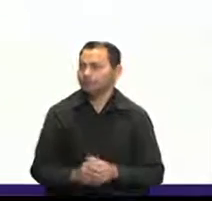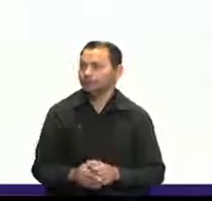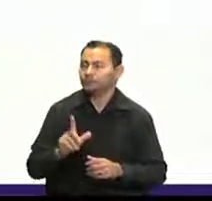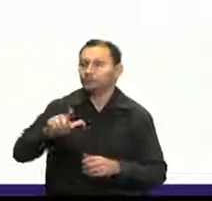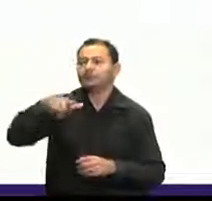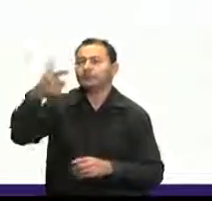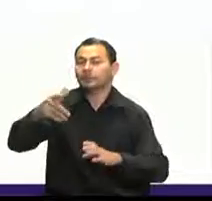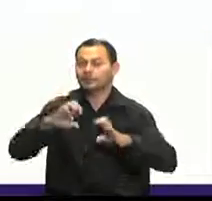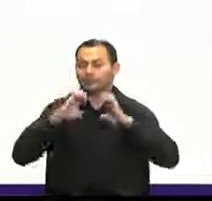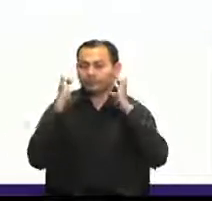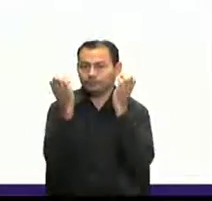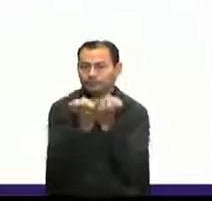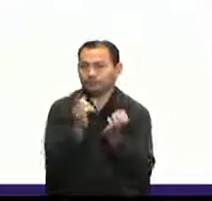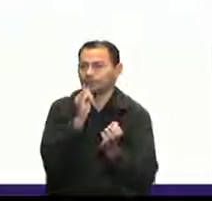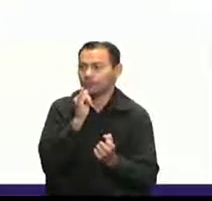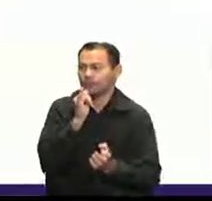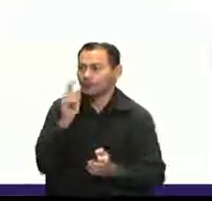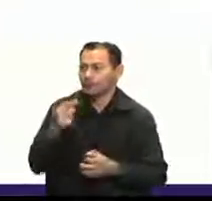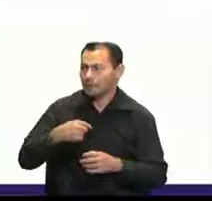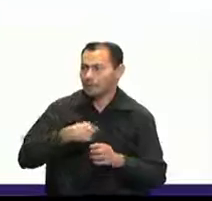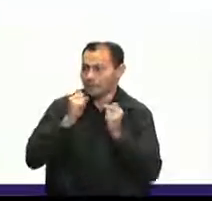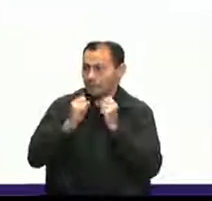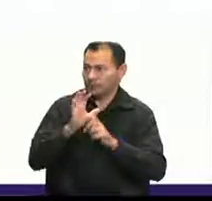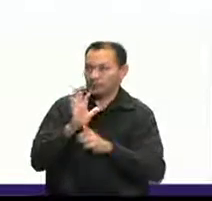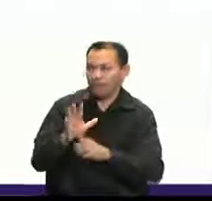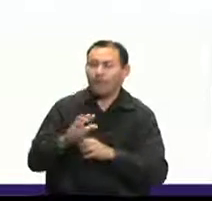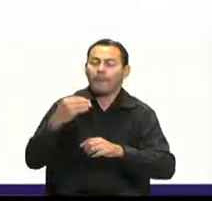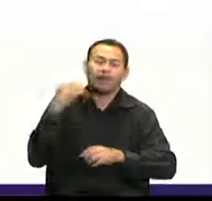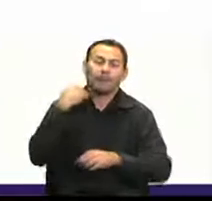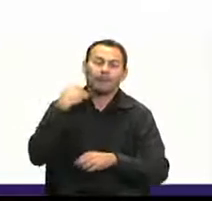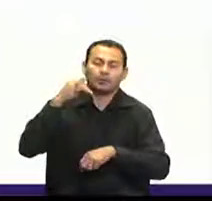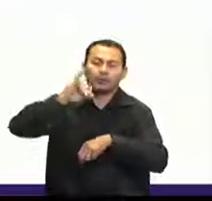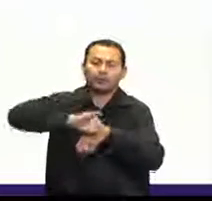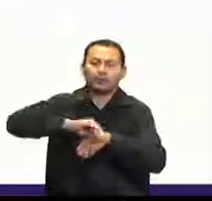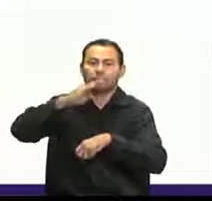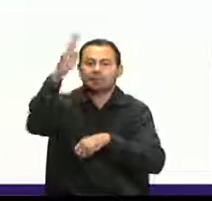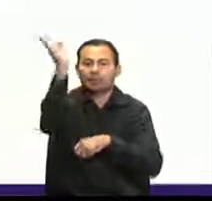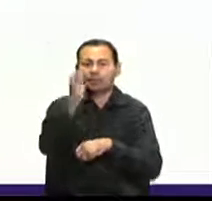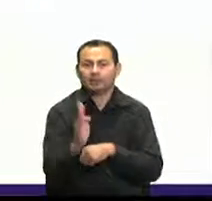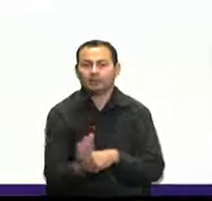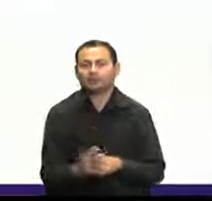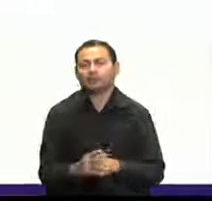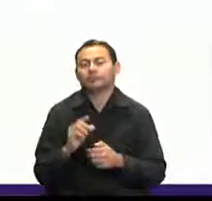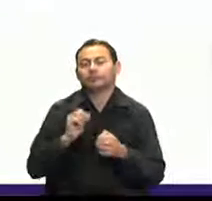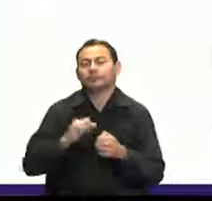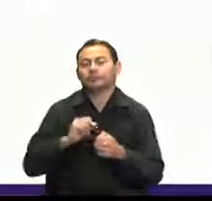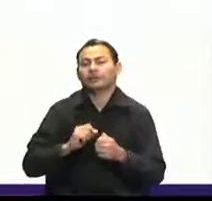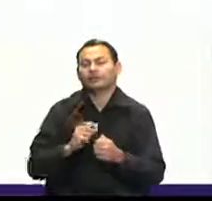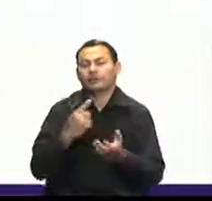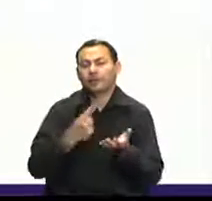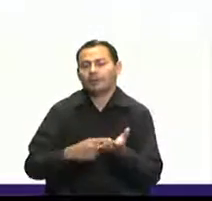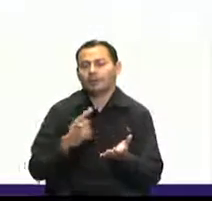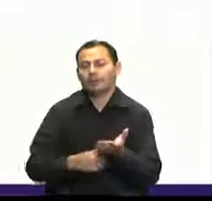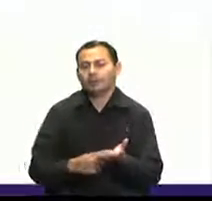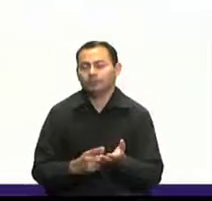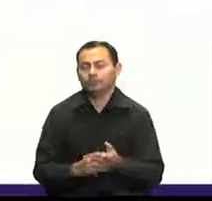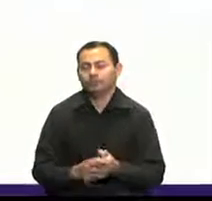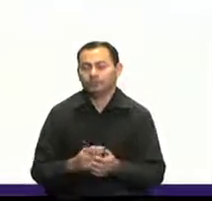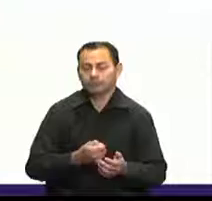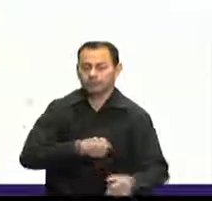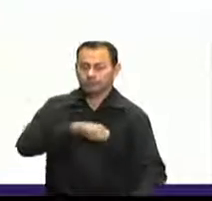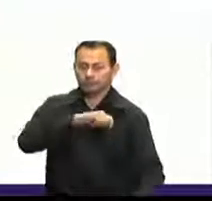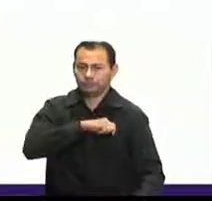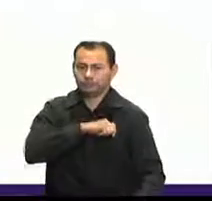outras entidades aqui por exemplo que eu posso destacar o banco central do brasil que ele faz ele tem um papel de